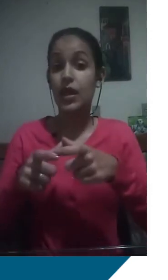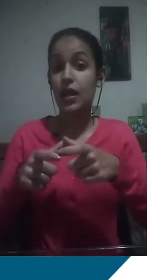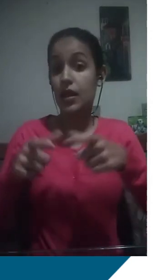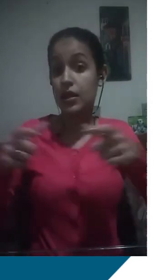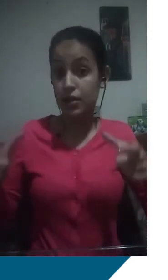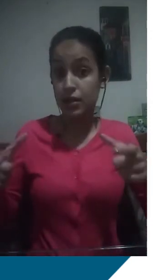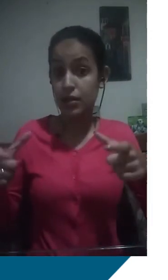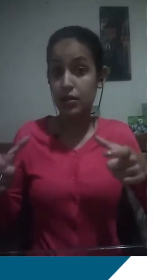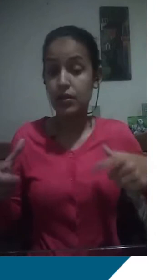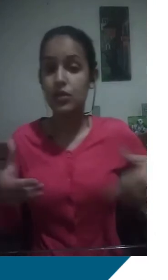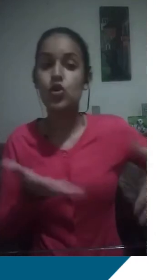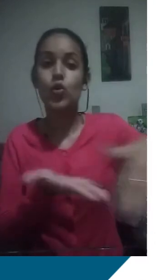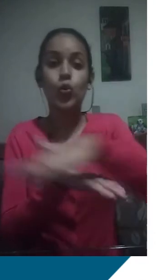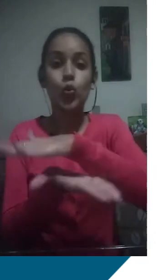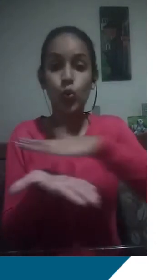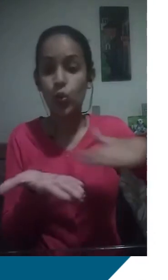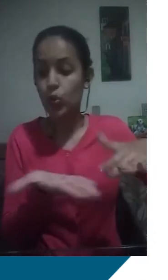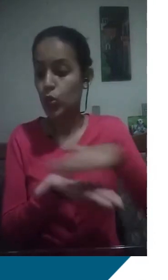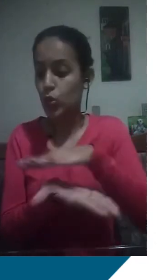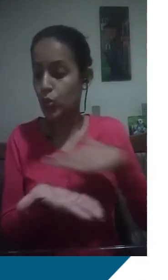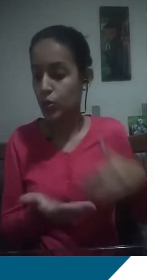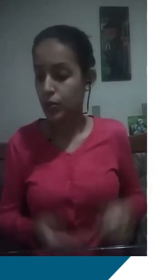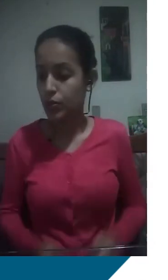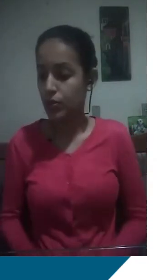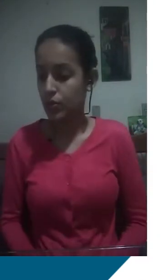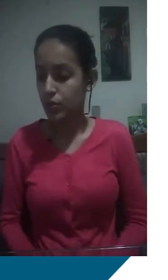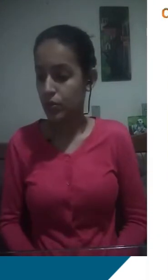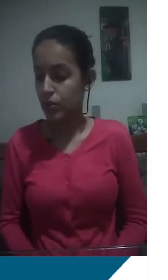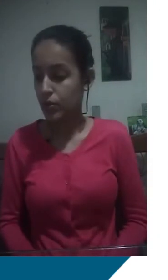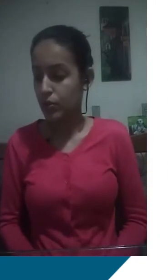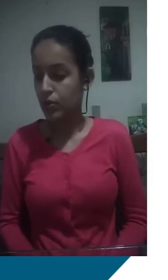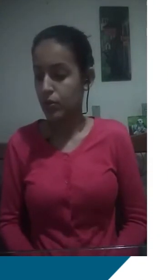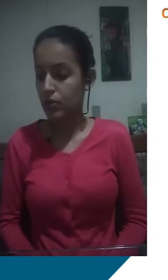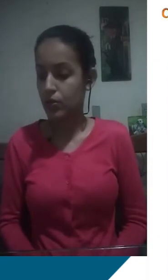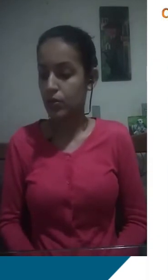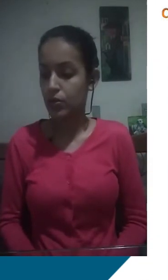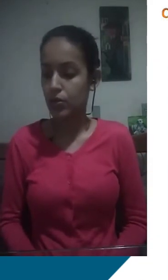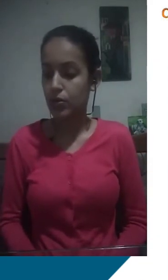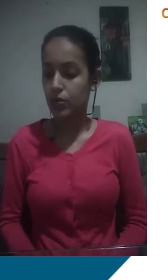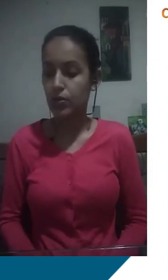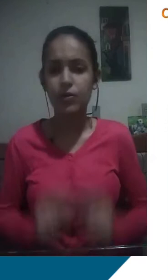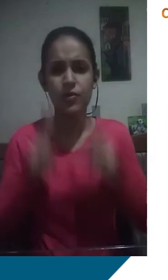dilatação superficial. Tá? Aí eu dei aquela tabelinha para vocês lá, essa tabela